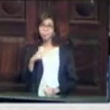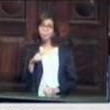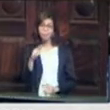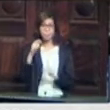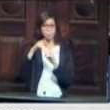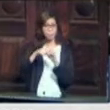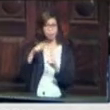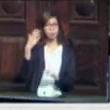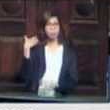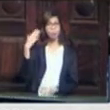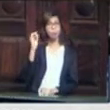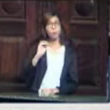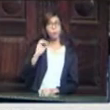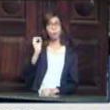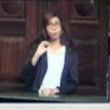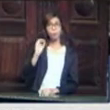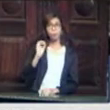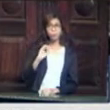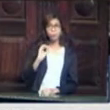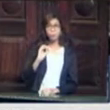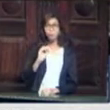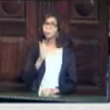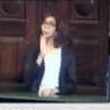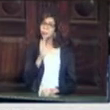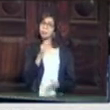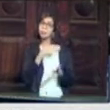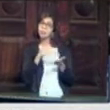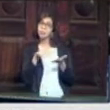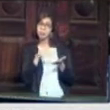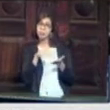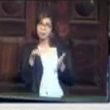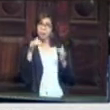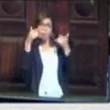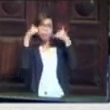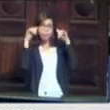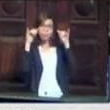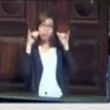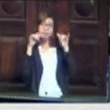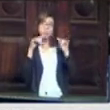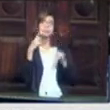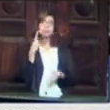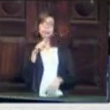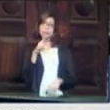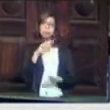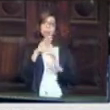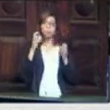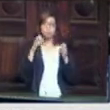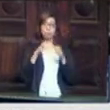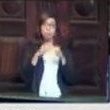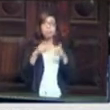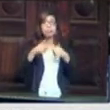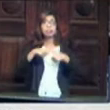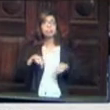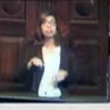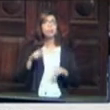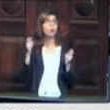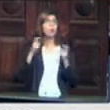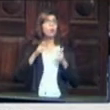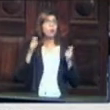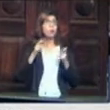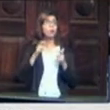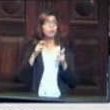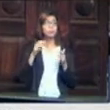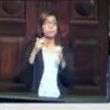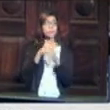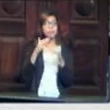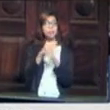outubro, um subsecretário da Fazenda está com a sua equipe na cidade de Madrid, fazendo